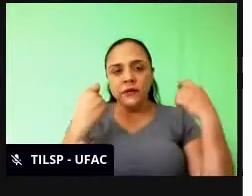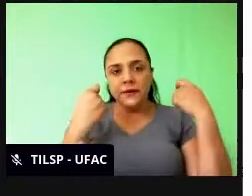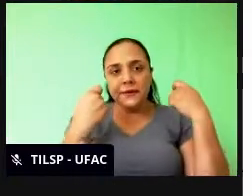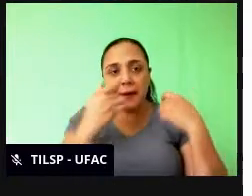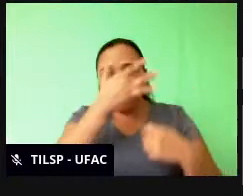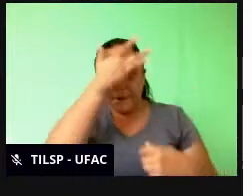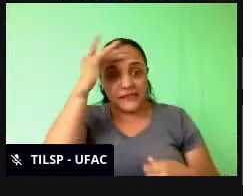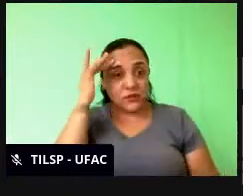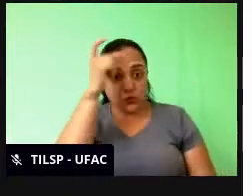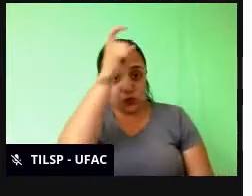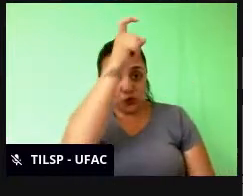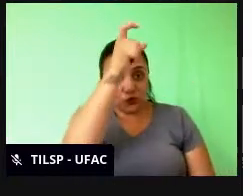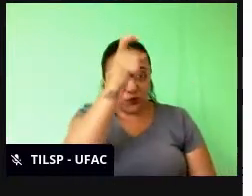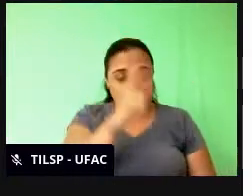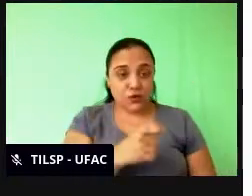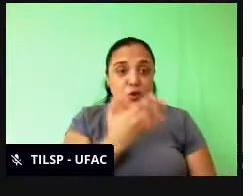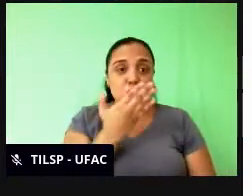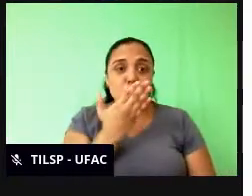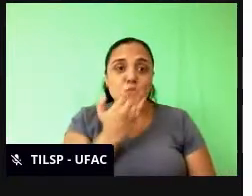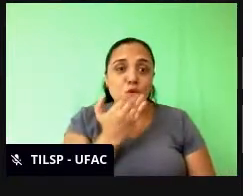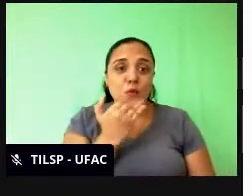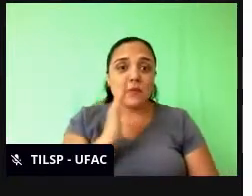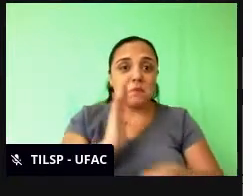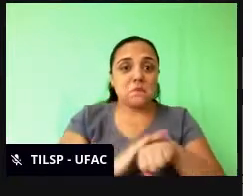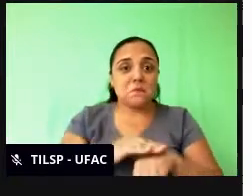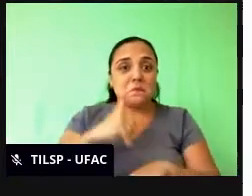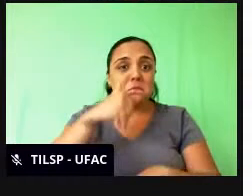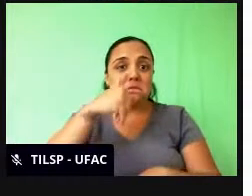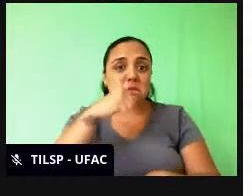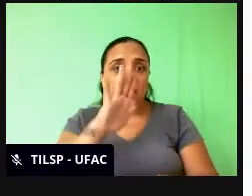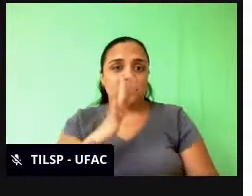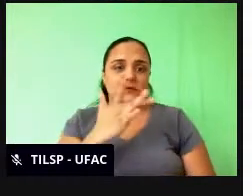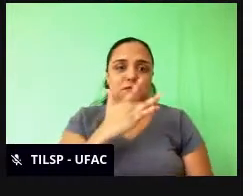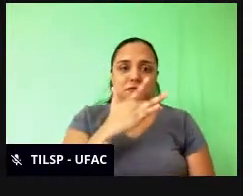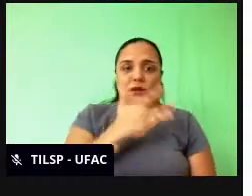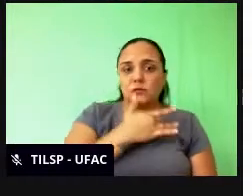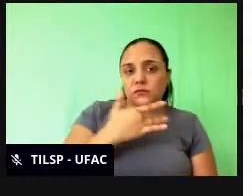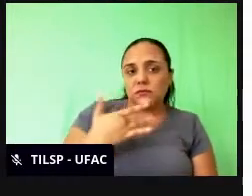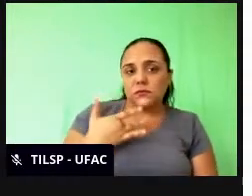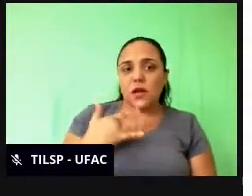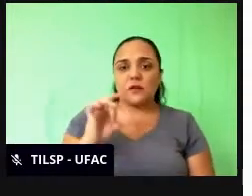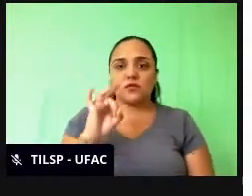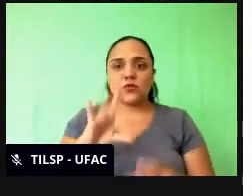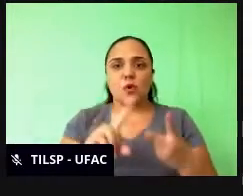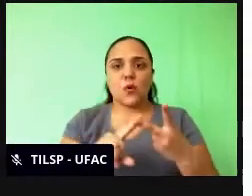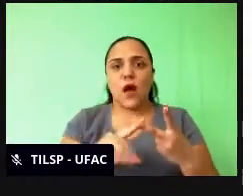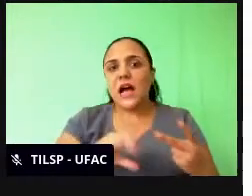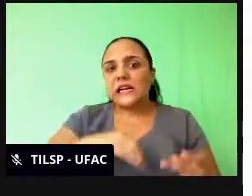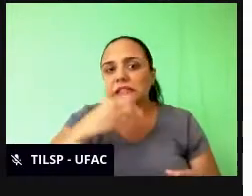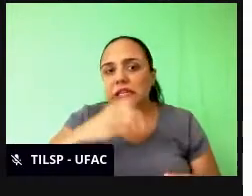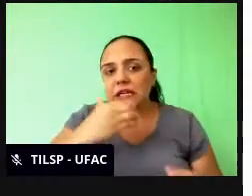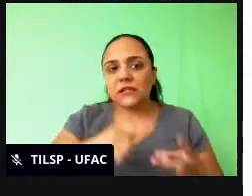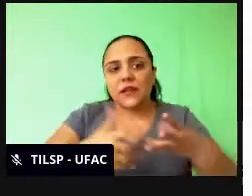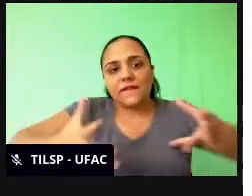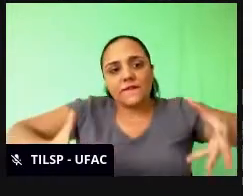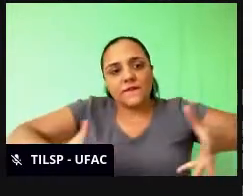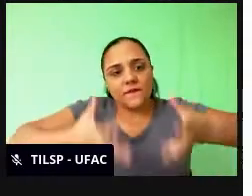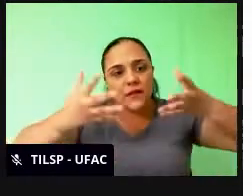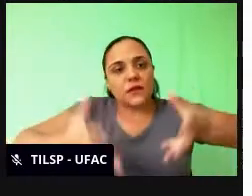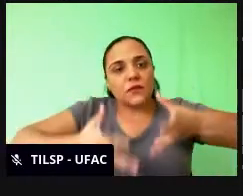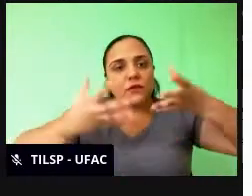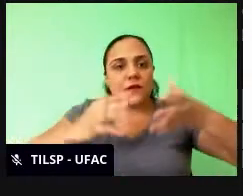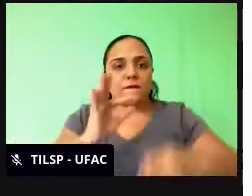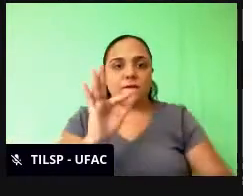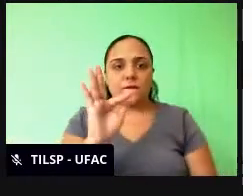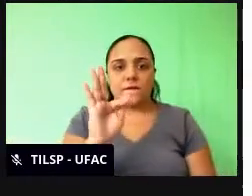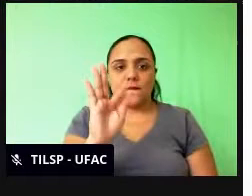que, por consumirem basicamente alimentos do reino vegetal, eles consomem uma alta quantidade de